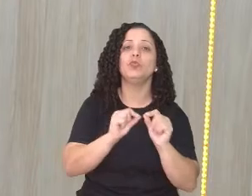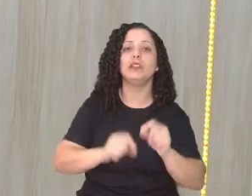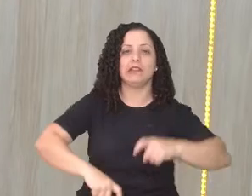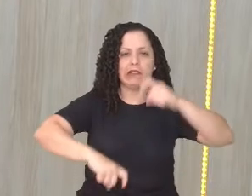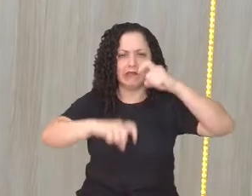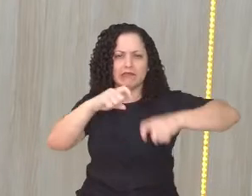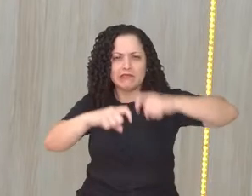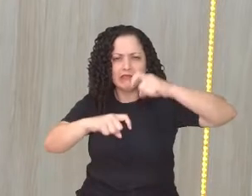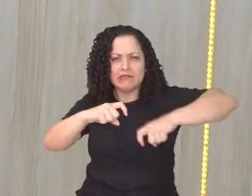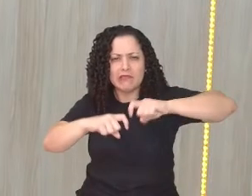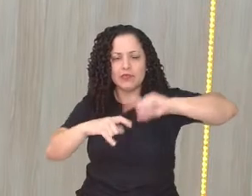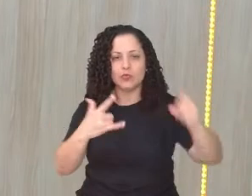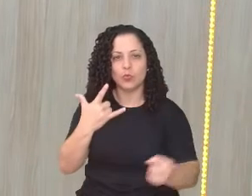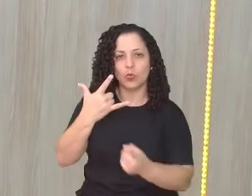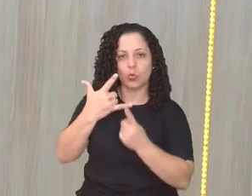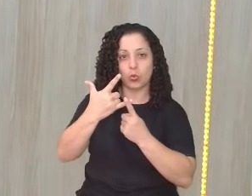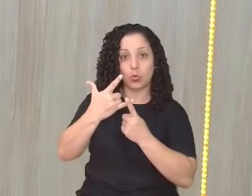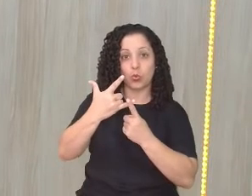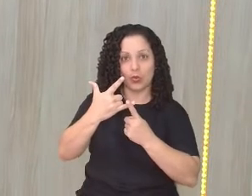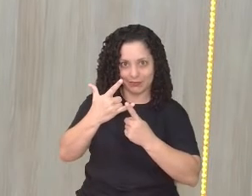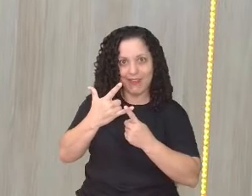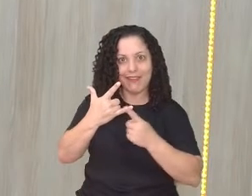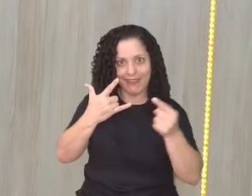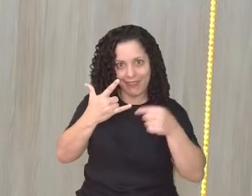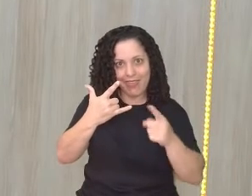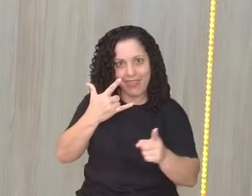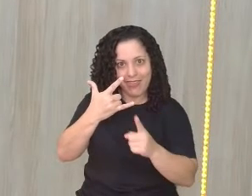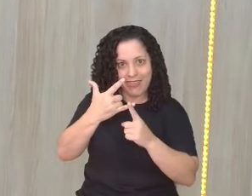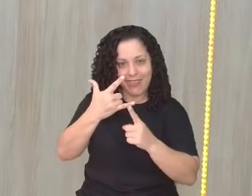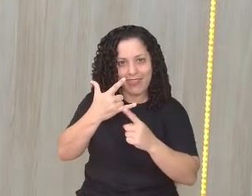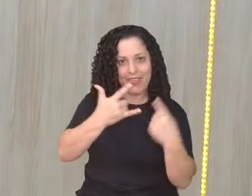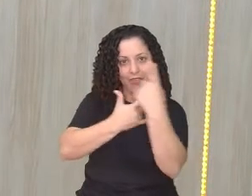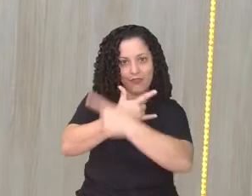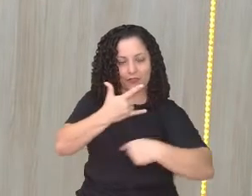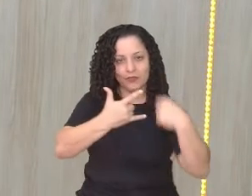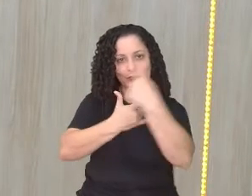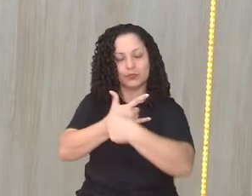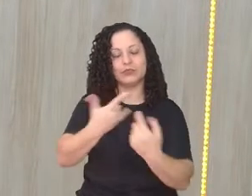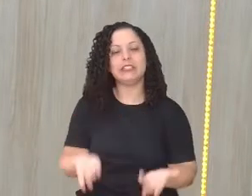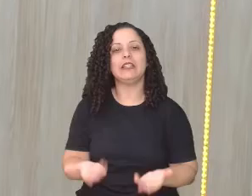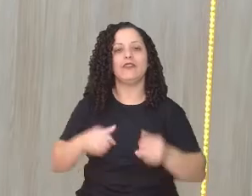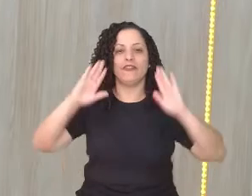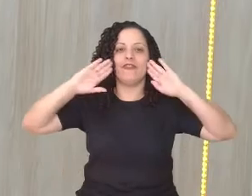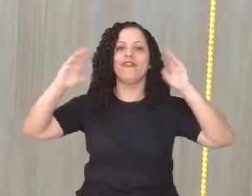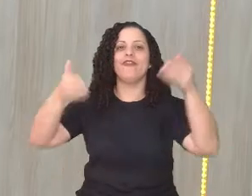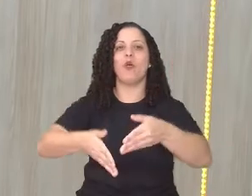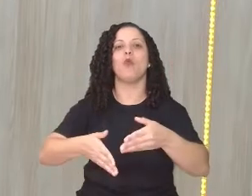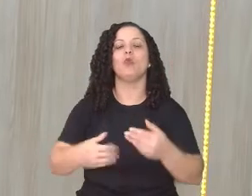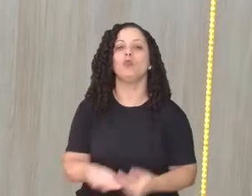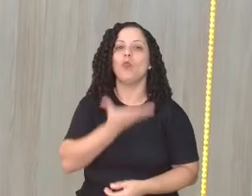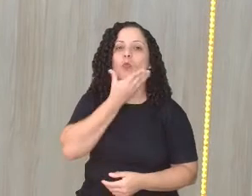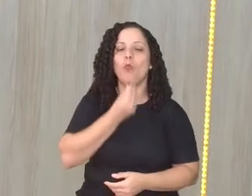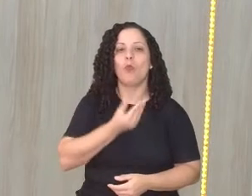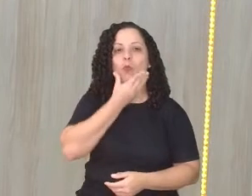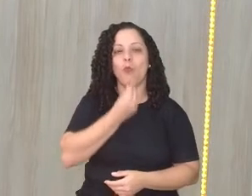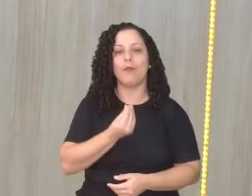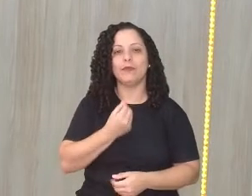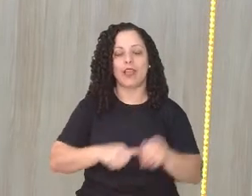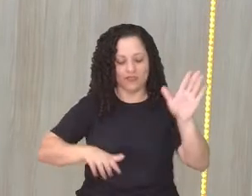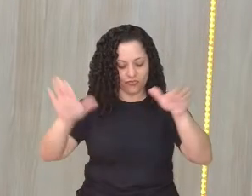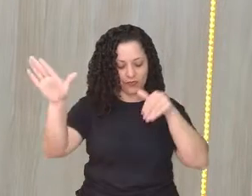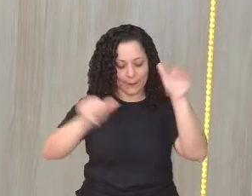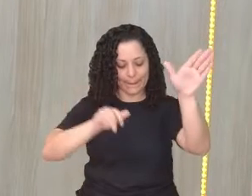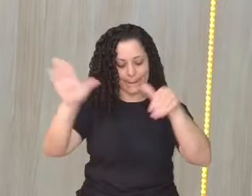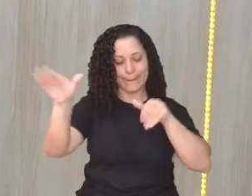ao sistema genital masculino, tá certo? Fiquem atentos, vão pegando já lápis, cadernos, chama o coleguinha para